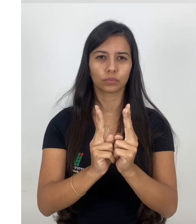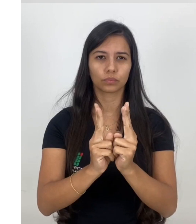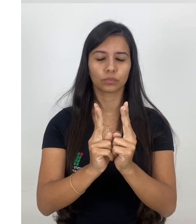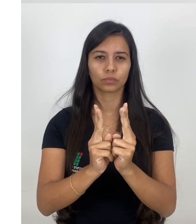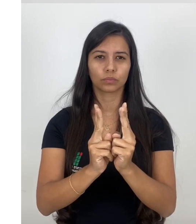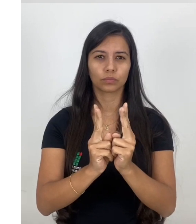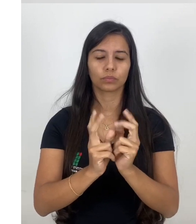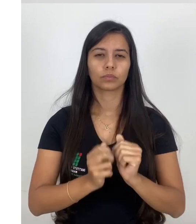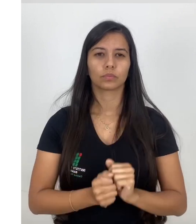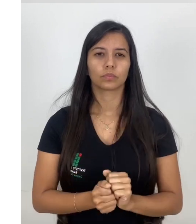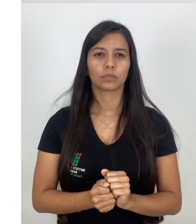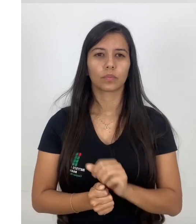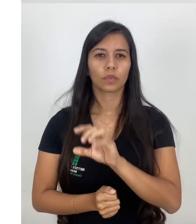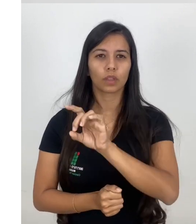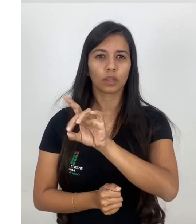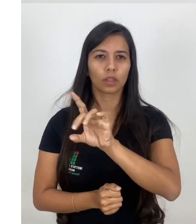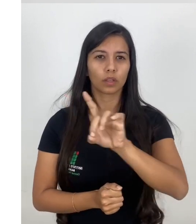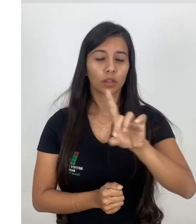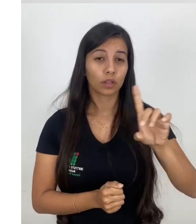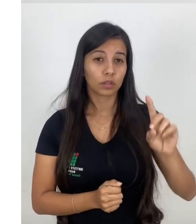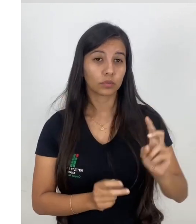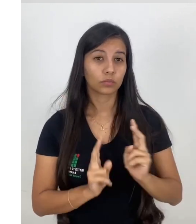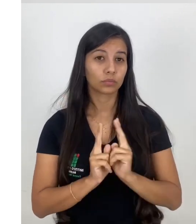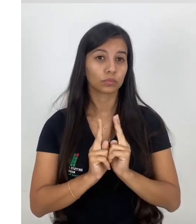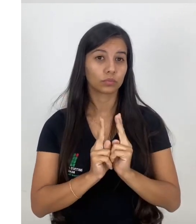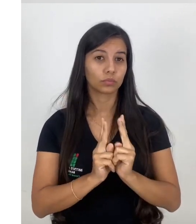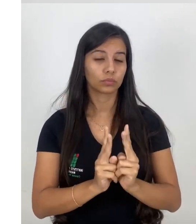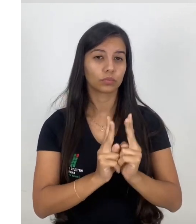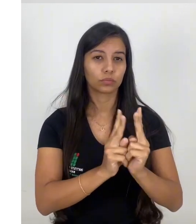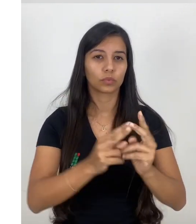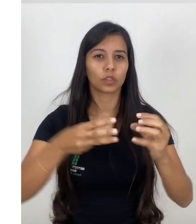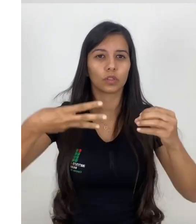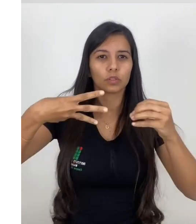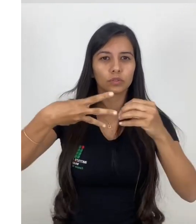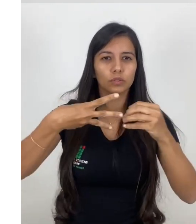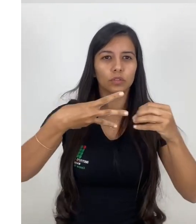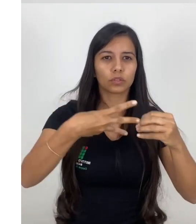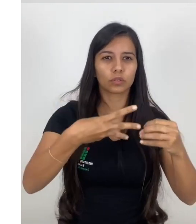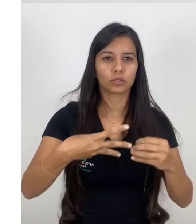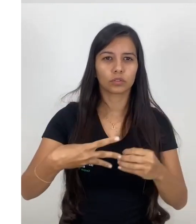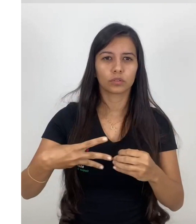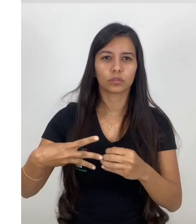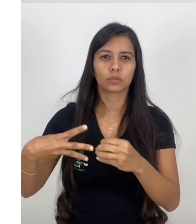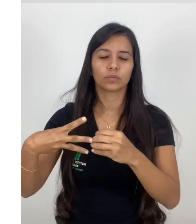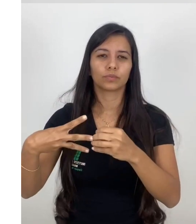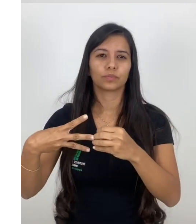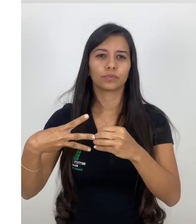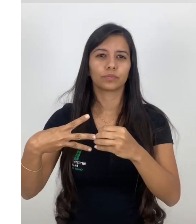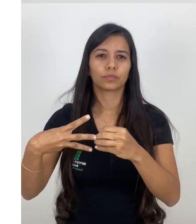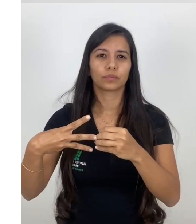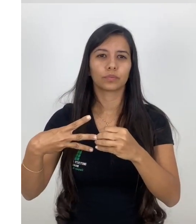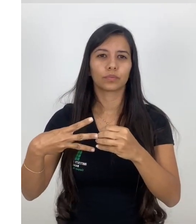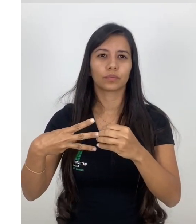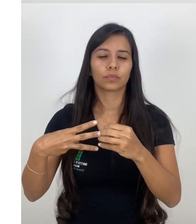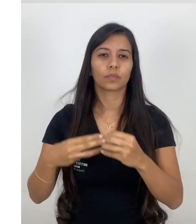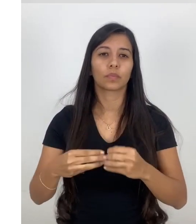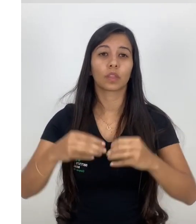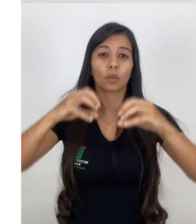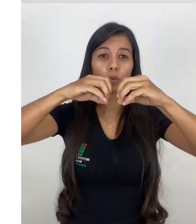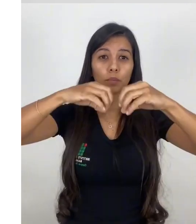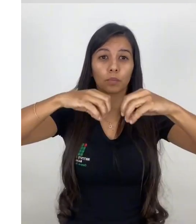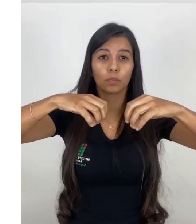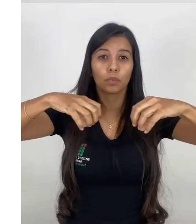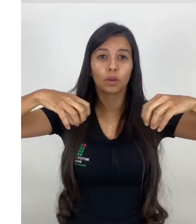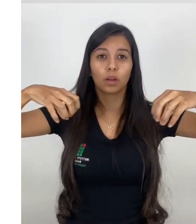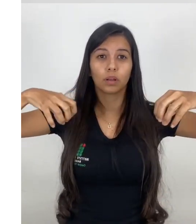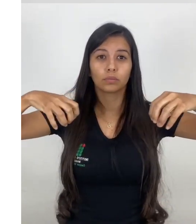ao outro. Entretanto, um está alinhado para um polo da célula, outro está direcionado para o